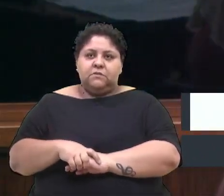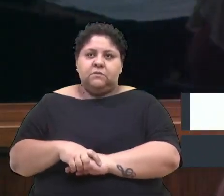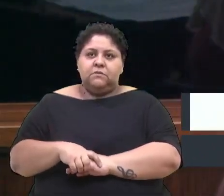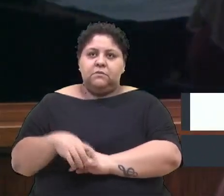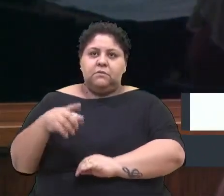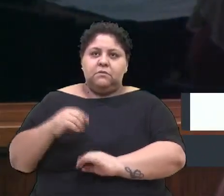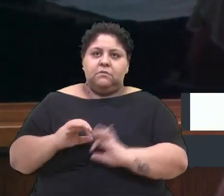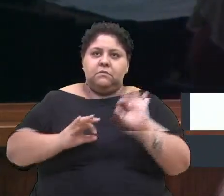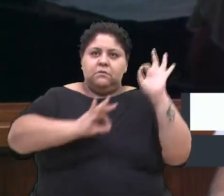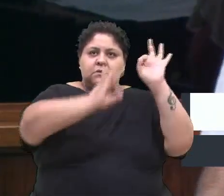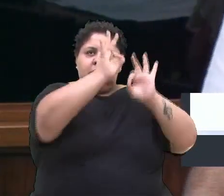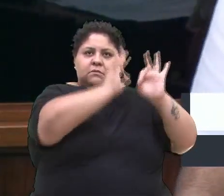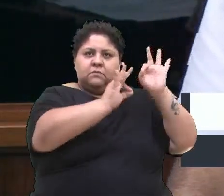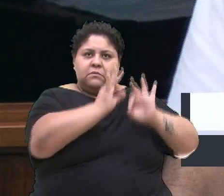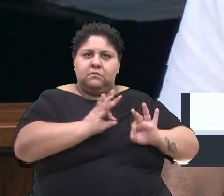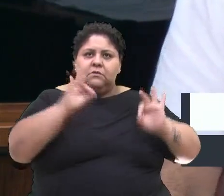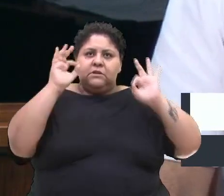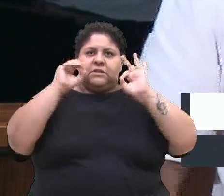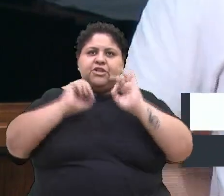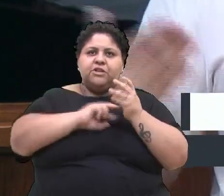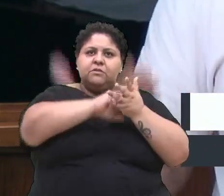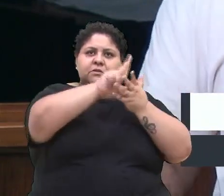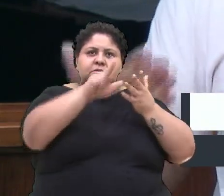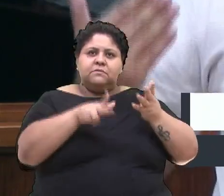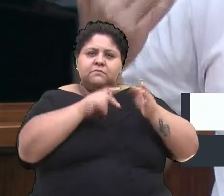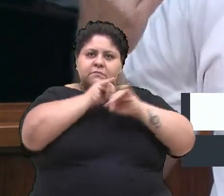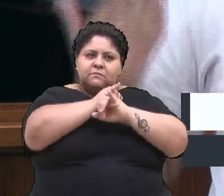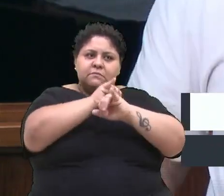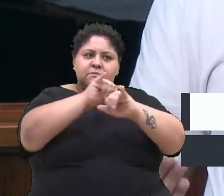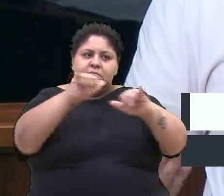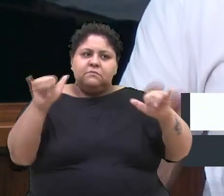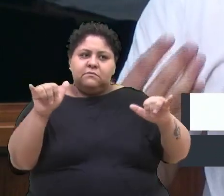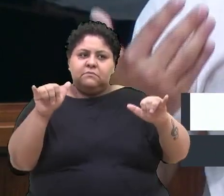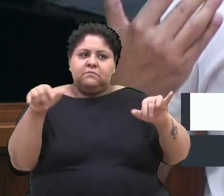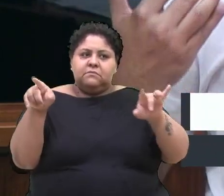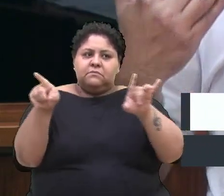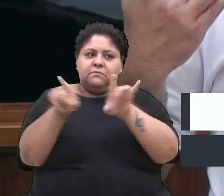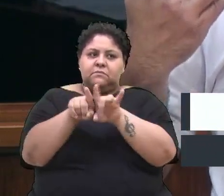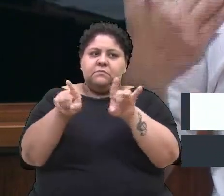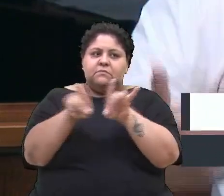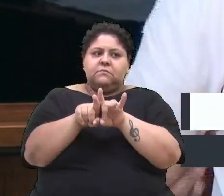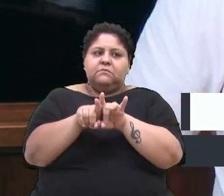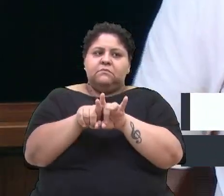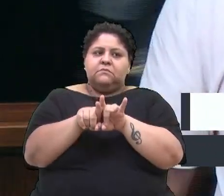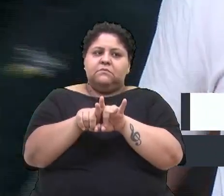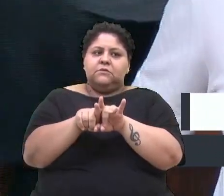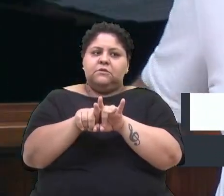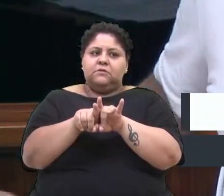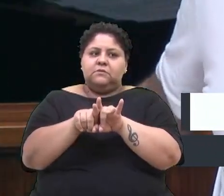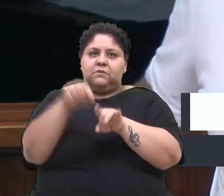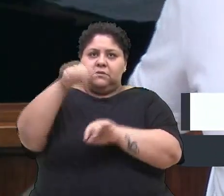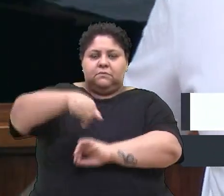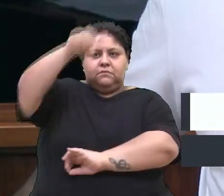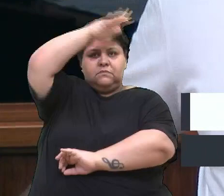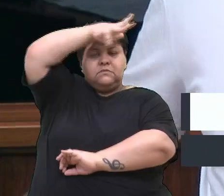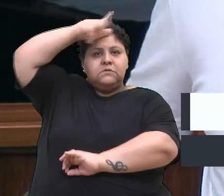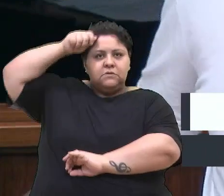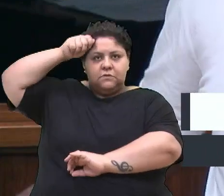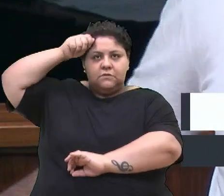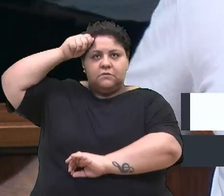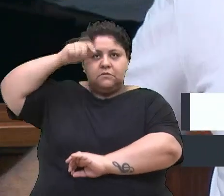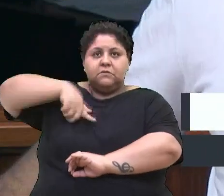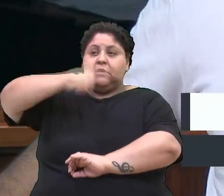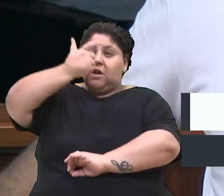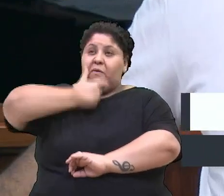com vários anúncios de campanhas publicitárias do nosso município. Eu acho